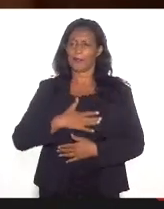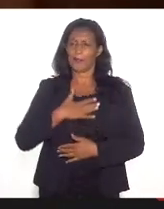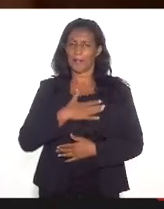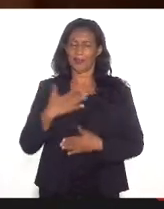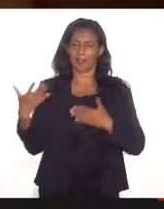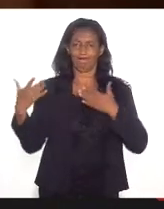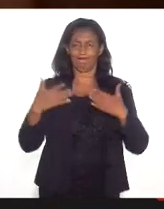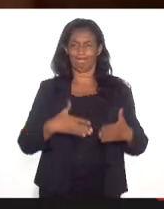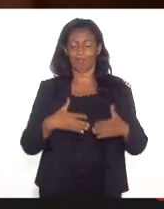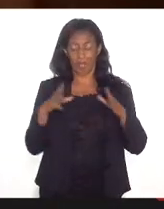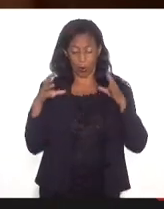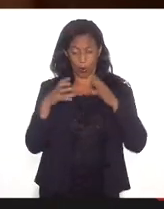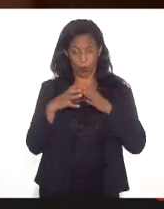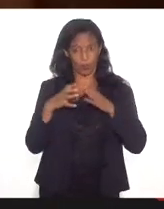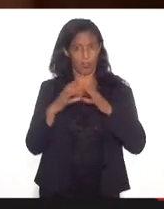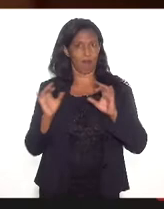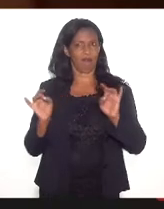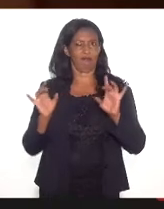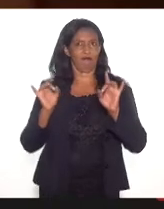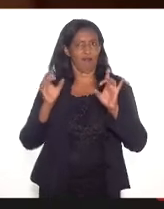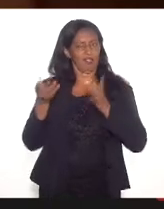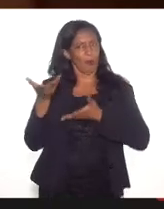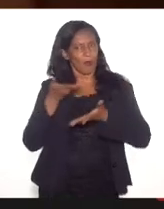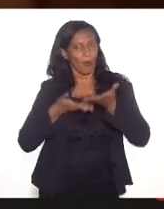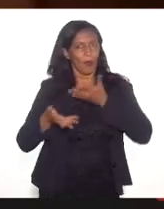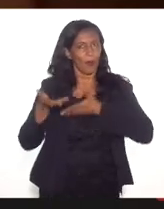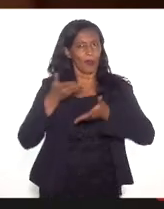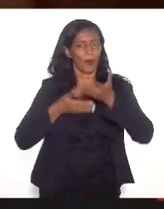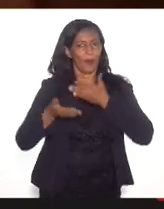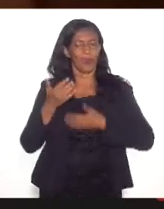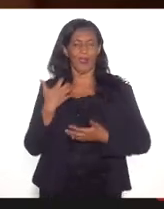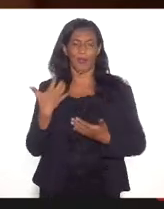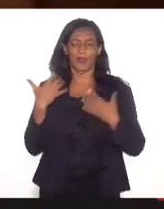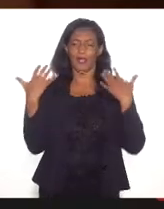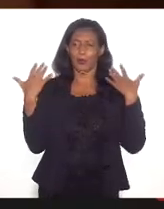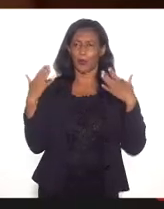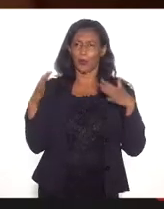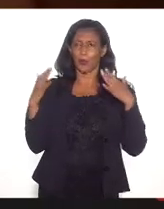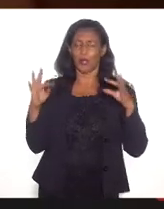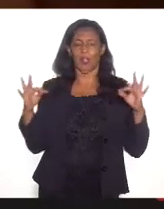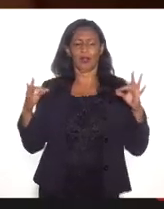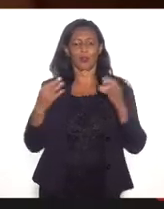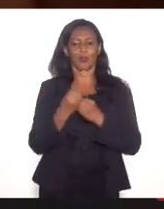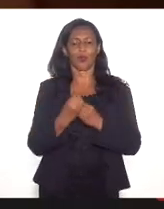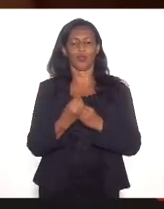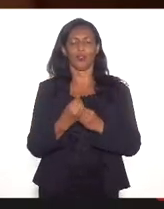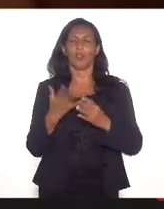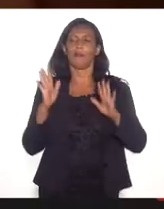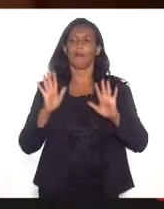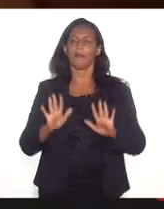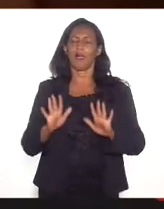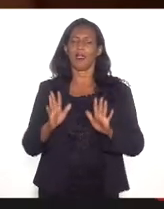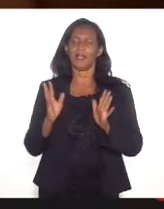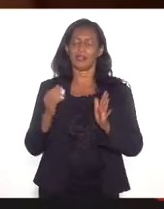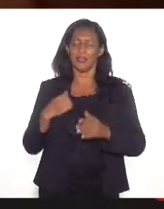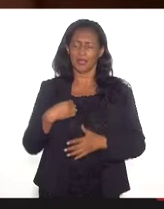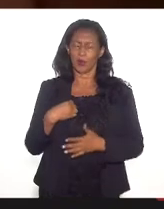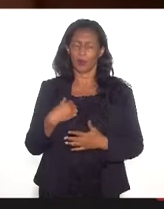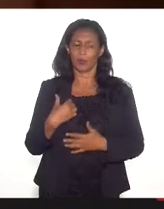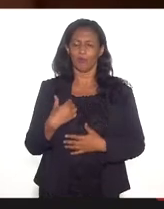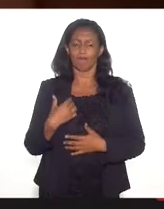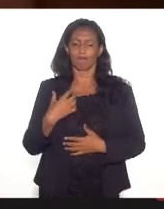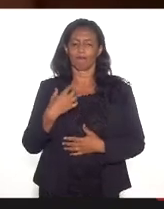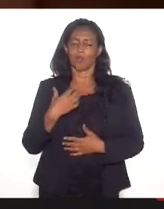e, sobretudo, da nossa comissão especial. Queria fazer saudações a todos, mas, na impossibilidade, registro com muita alegria